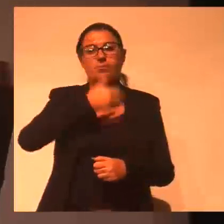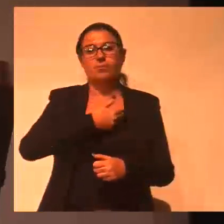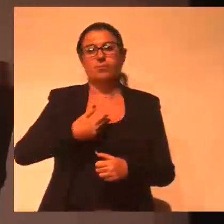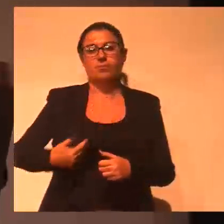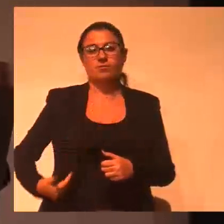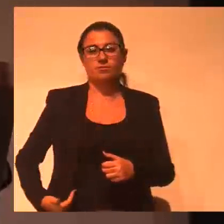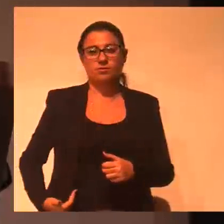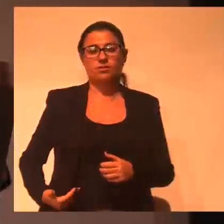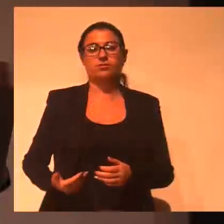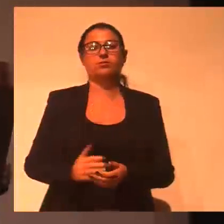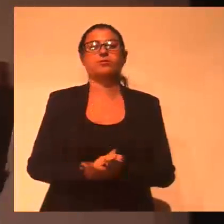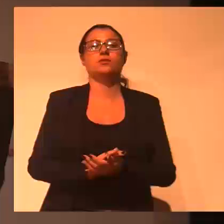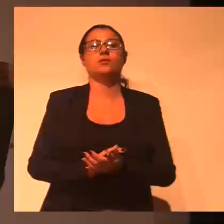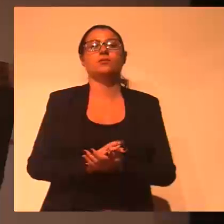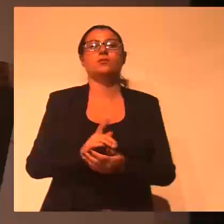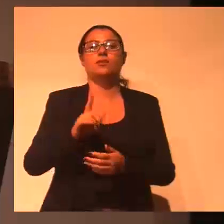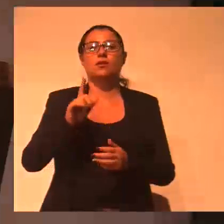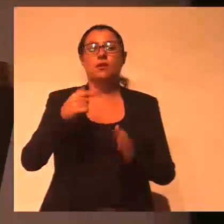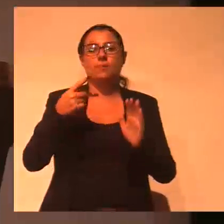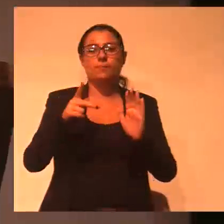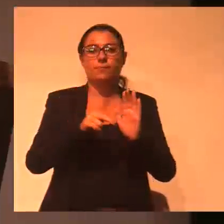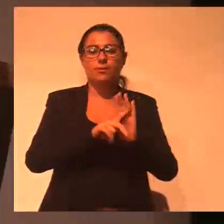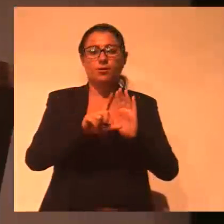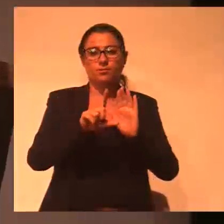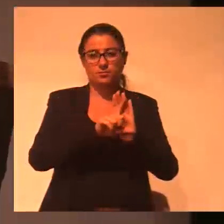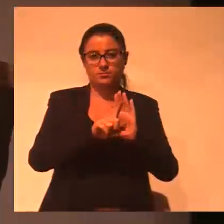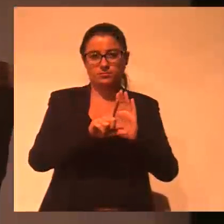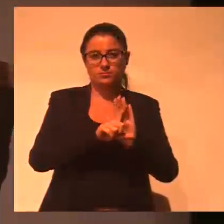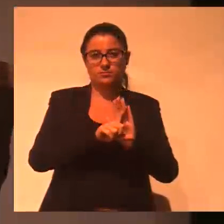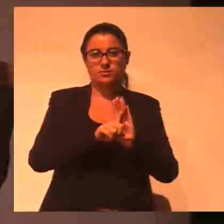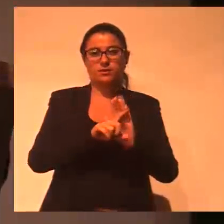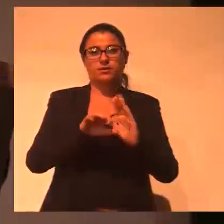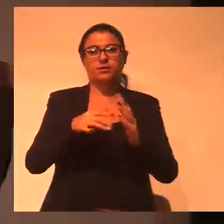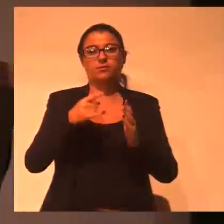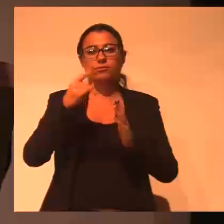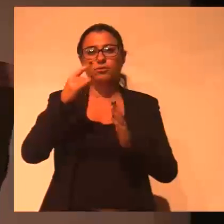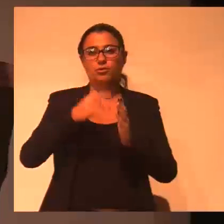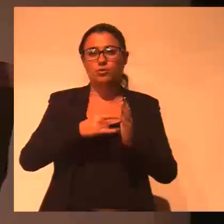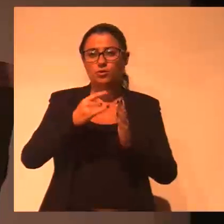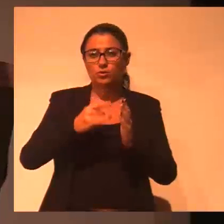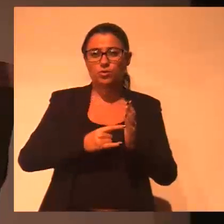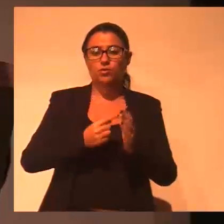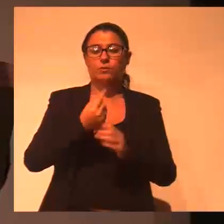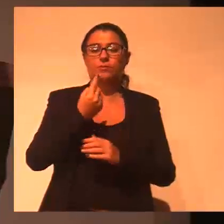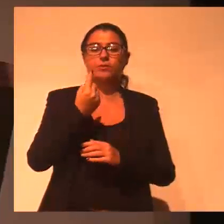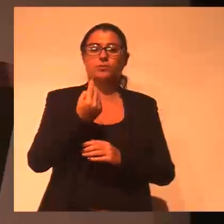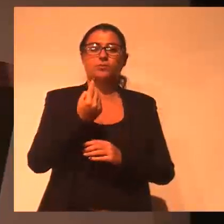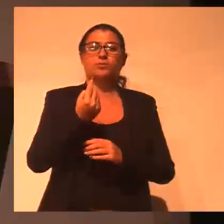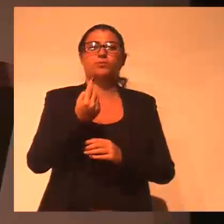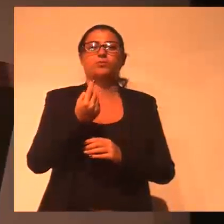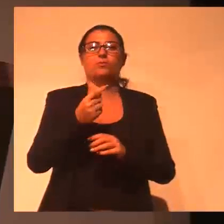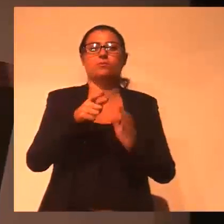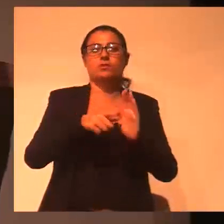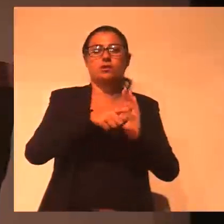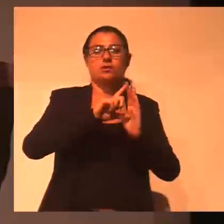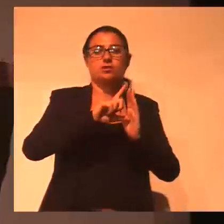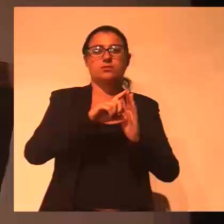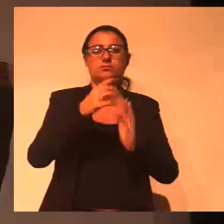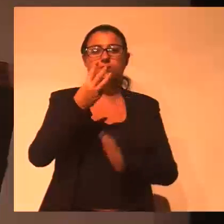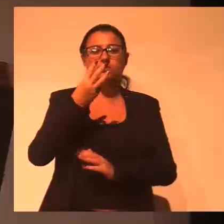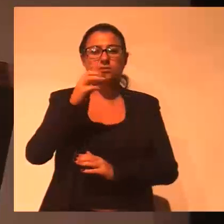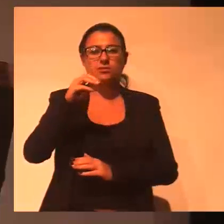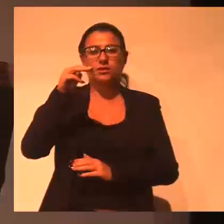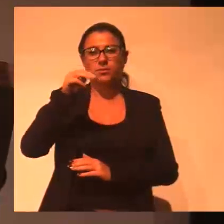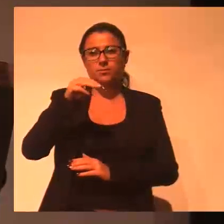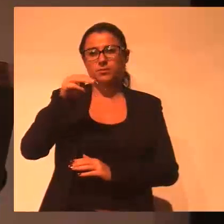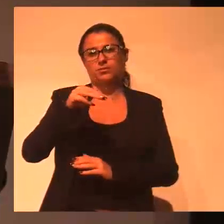legal, previsto no Código de Processo. Então, foi feito apenas um ofício, antecipando meia hora a oitiva dele, e imediatamente, assim que nós